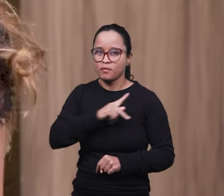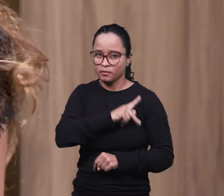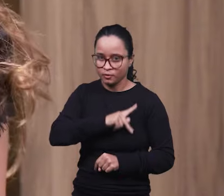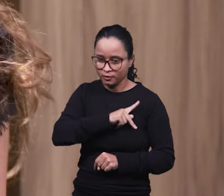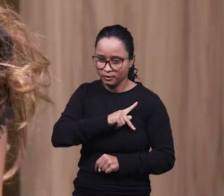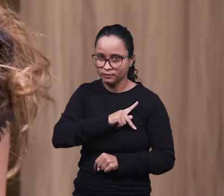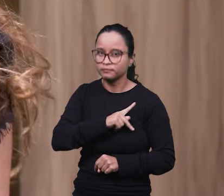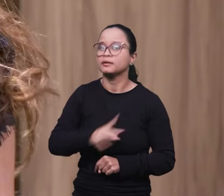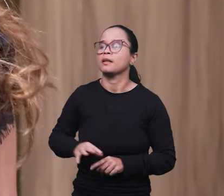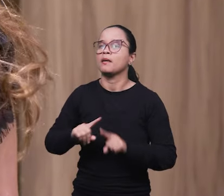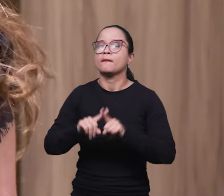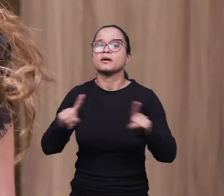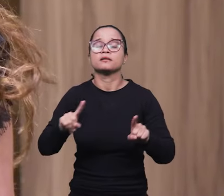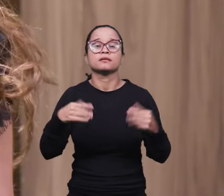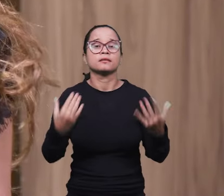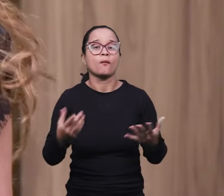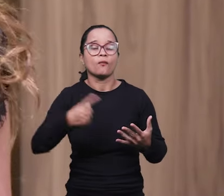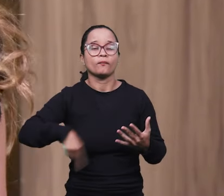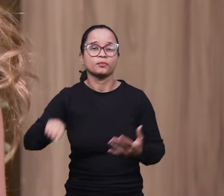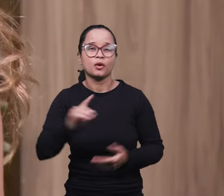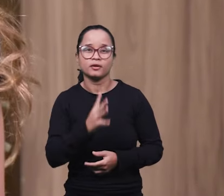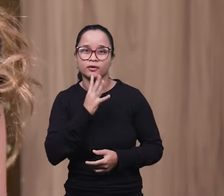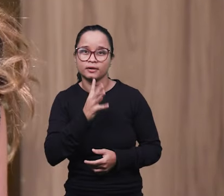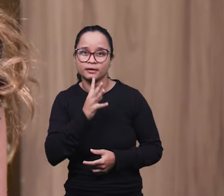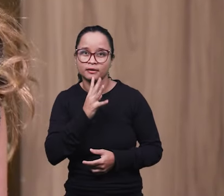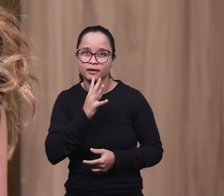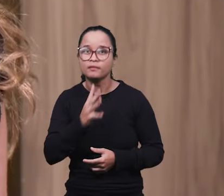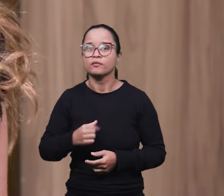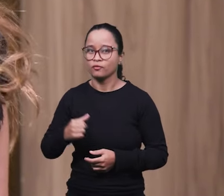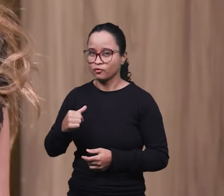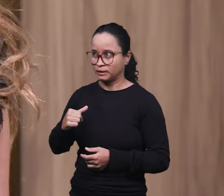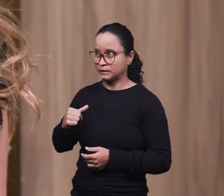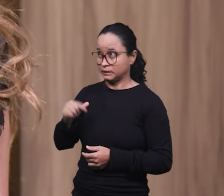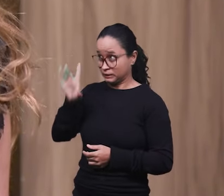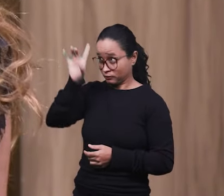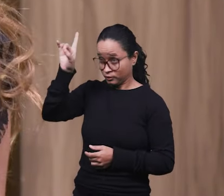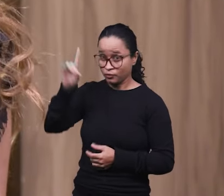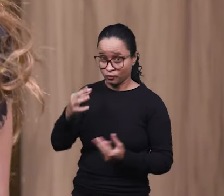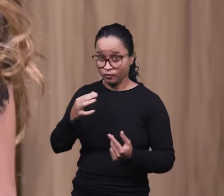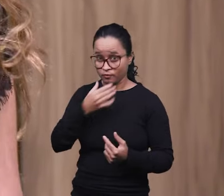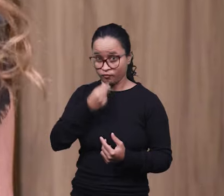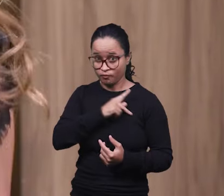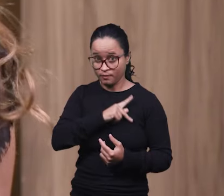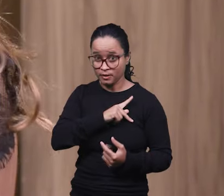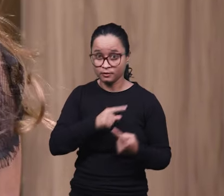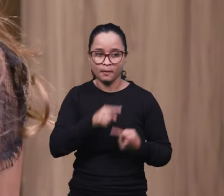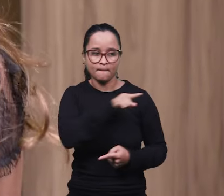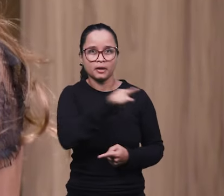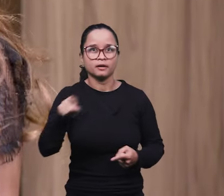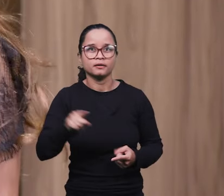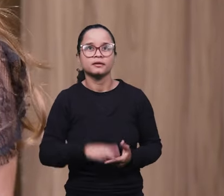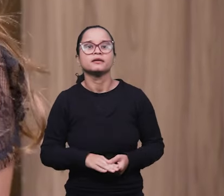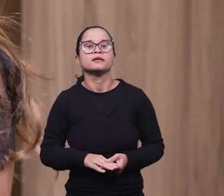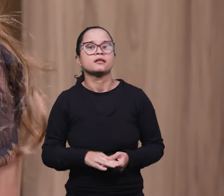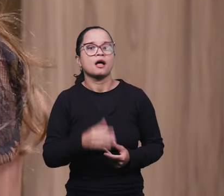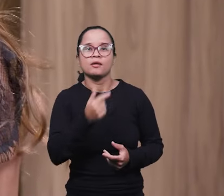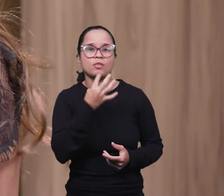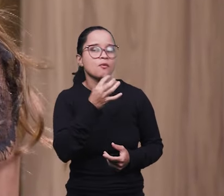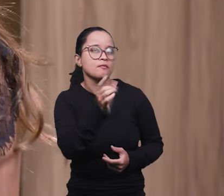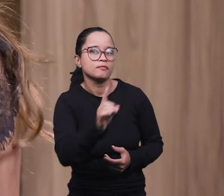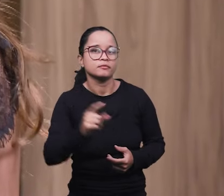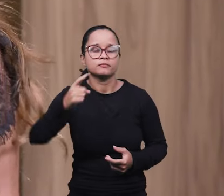é conhecido por nós Que nós conhecemos é o Deus desconhecido para eles e é a partir de nós nós como vasos na mão do usados como vasos